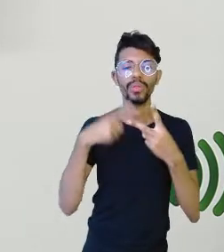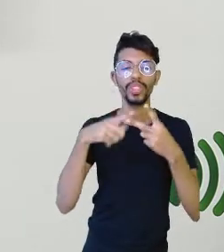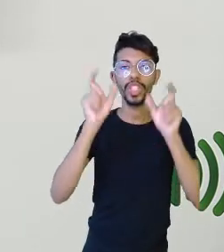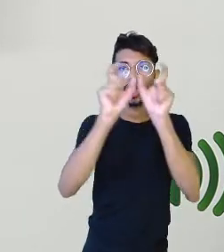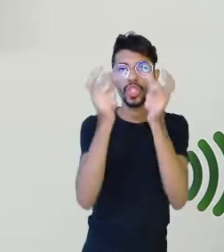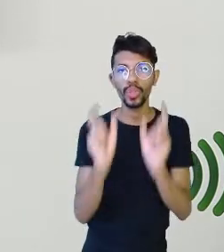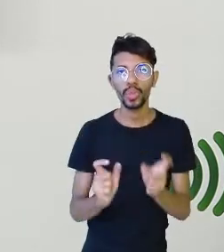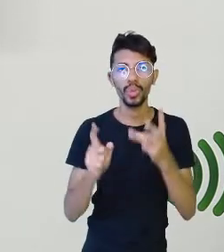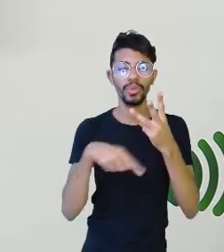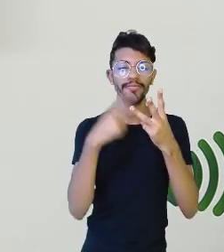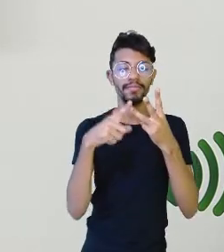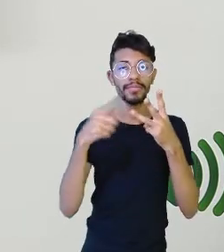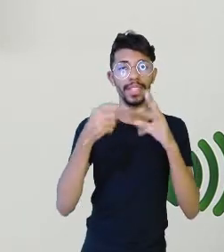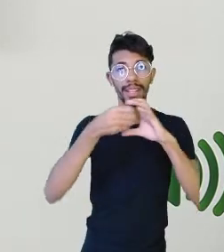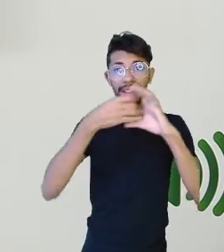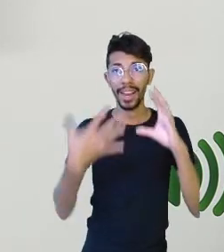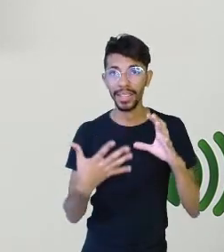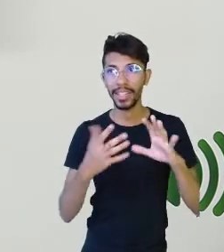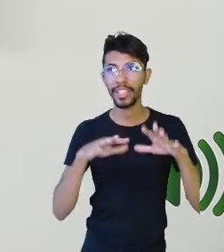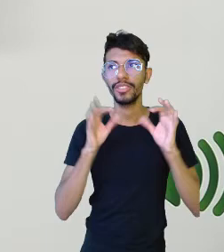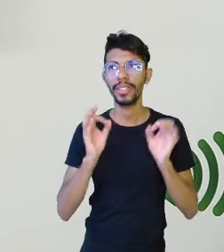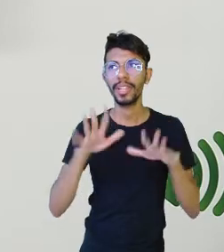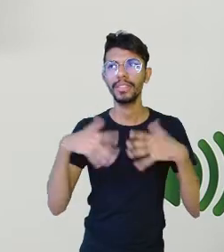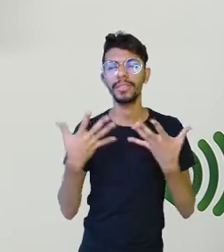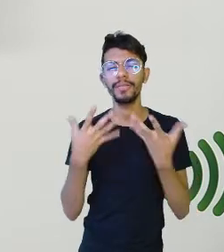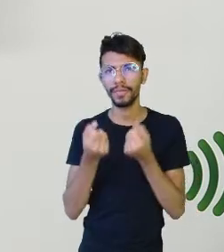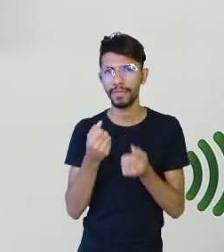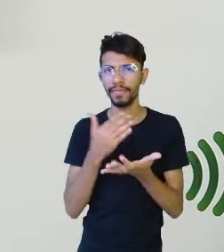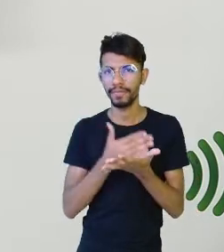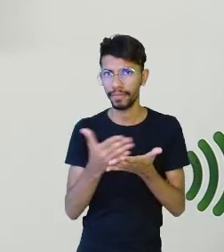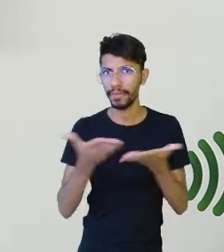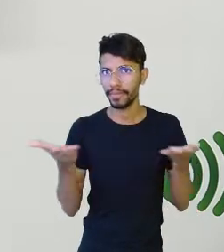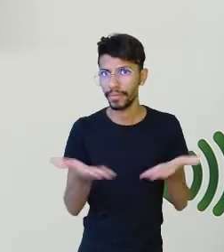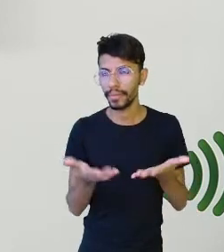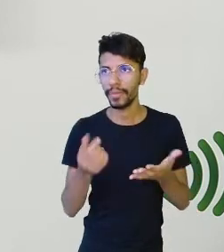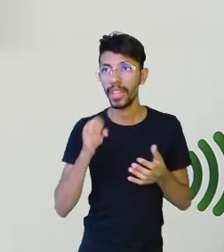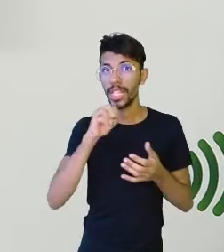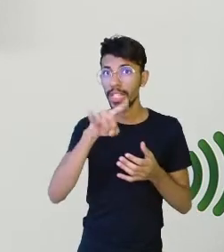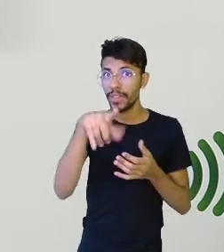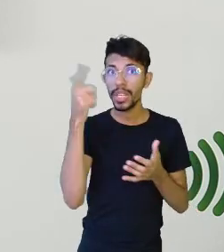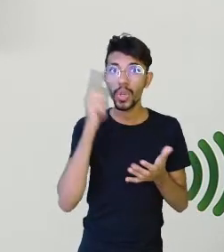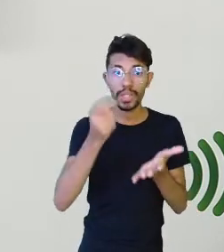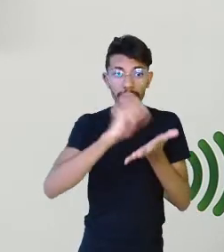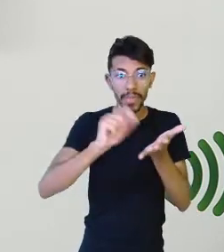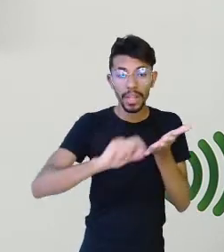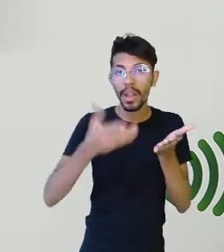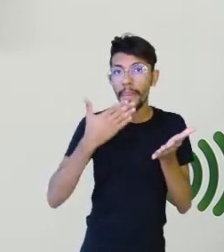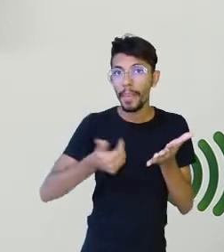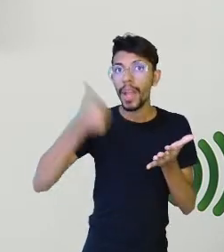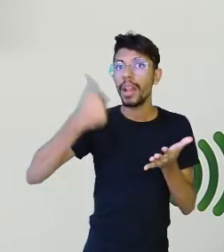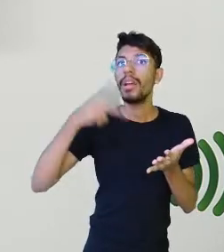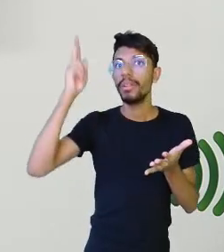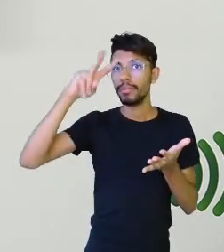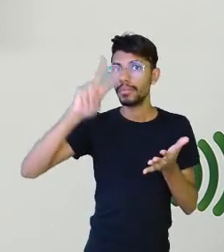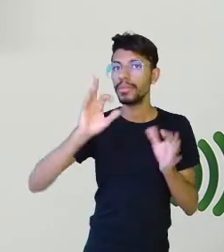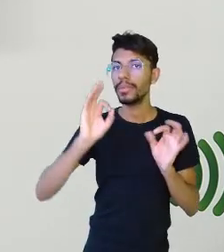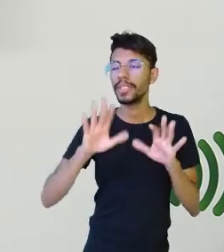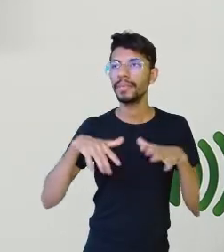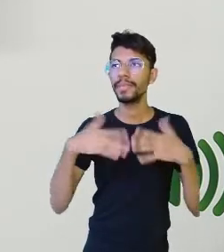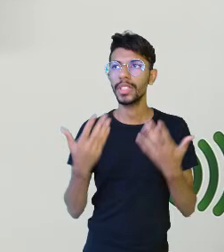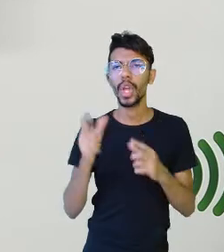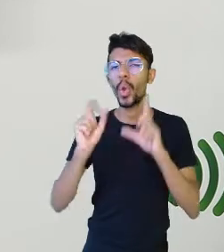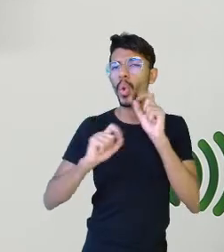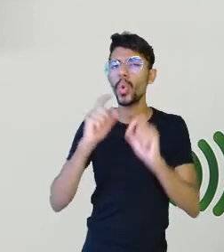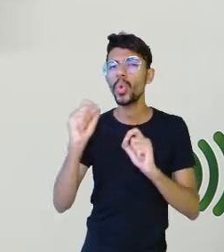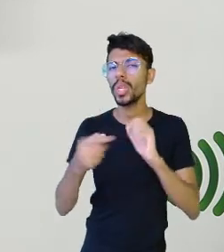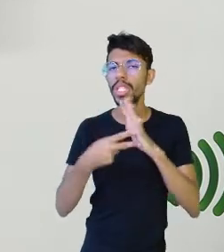das características. Então, vamos lá. Se você anotou, ficou mais fácil ainda para lembrar. O que é um conto? Você sabe me